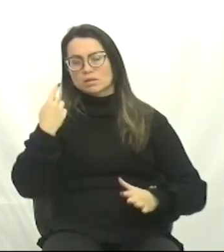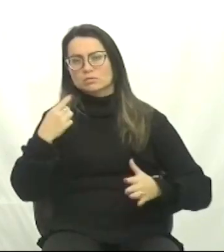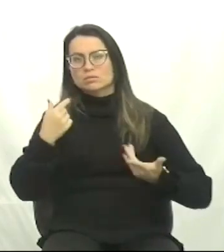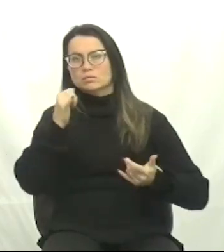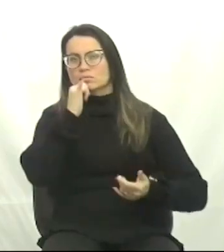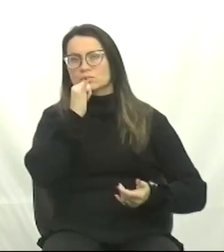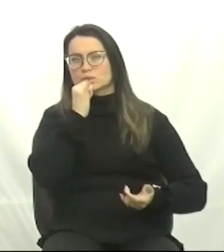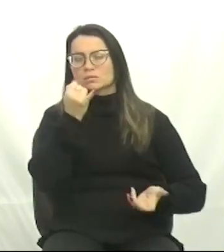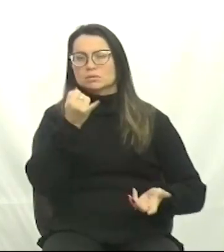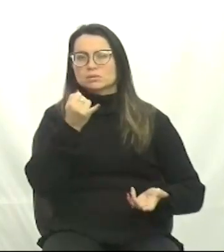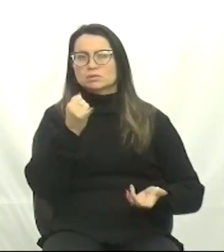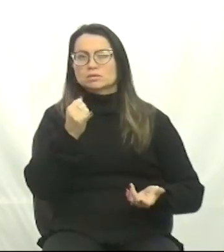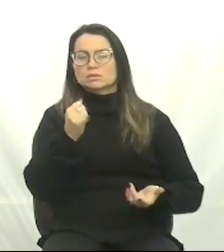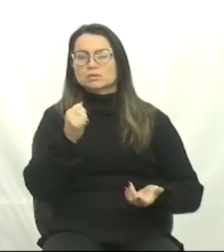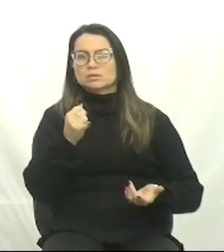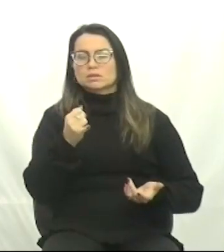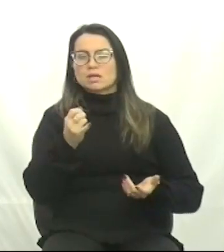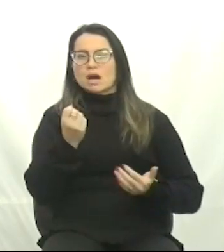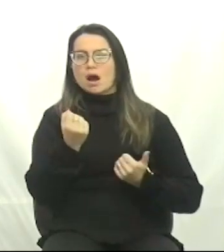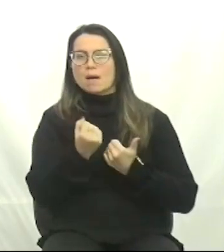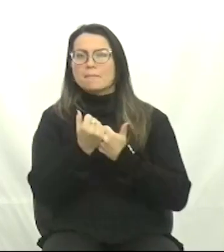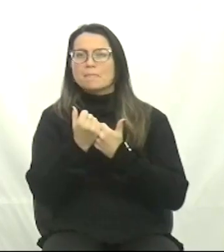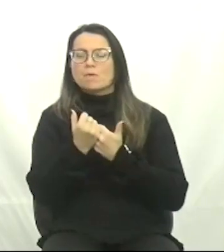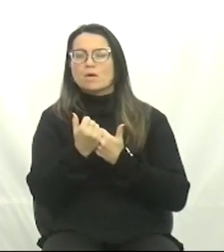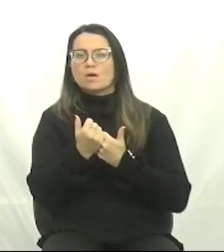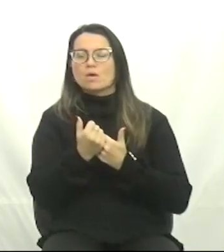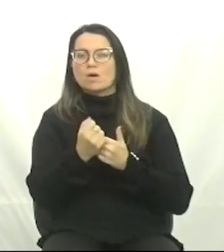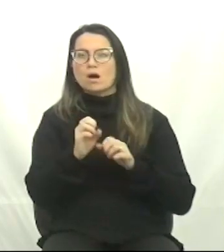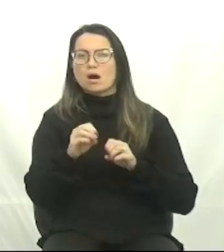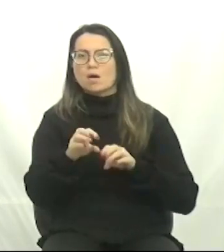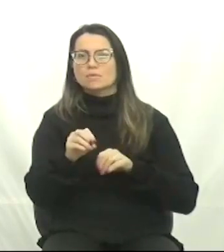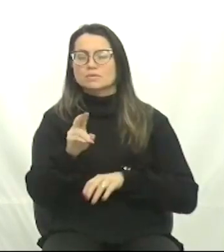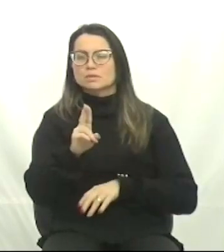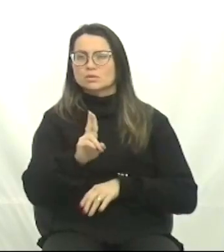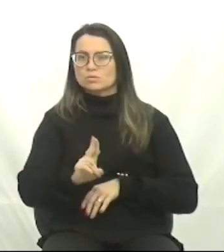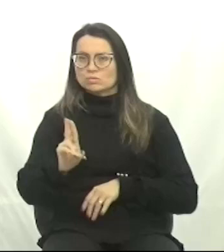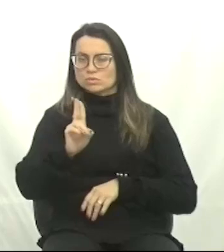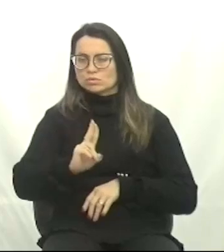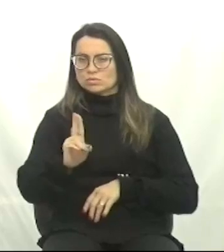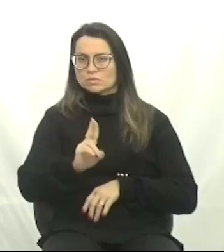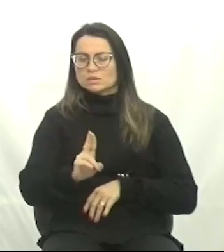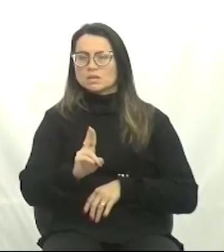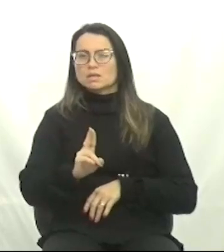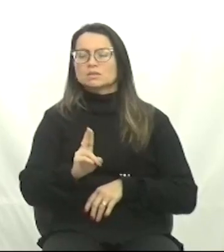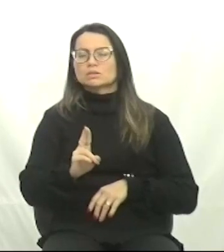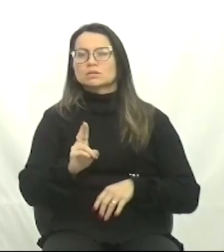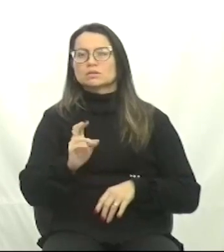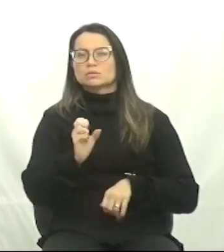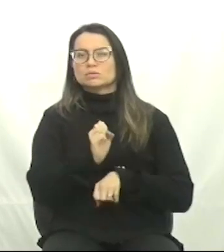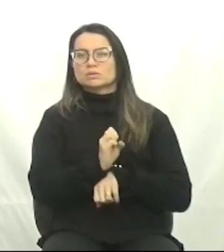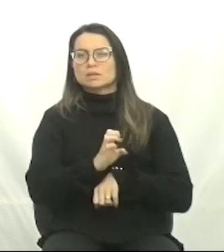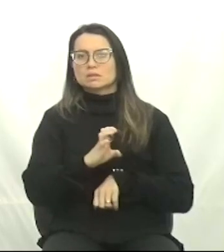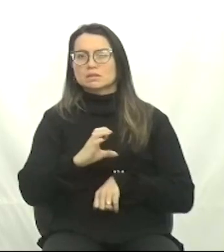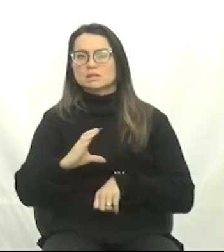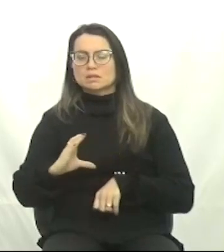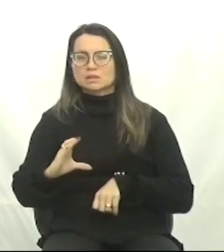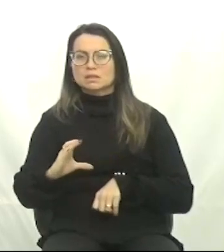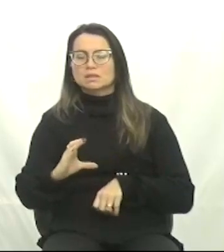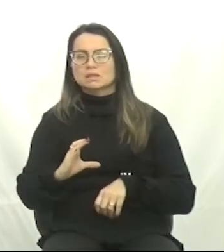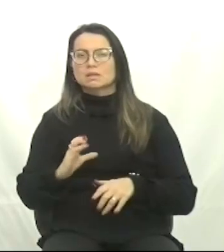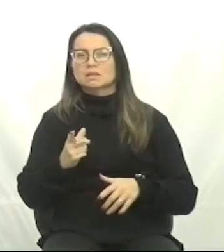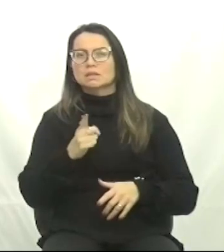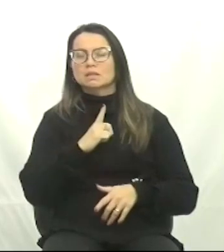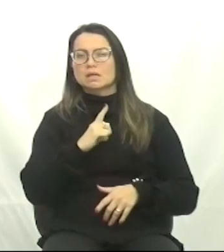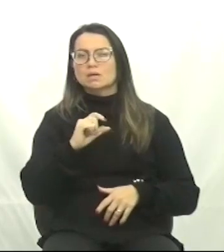o fundo de manutenção e apoio ao ensino superior de Santa Catarina, que prevê a destinação de 20% desse recurso